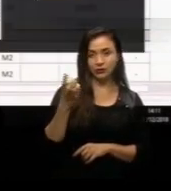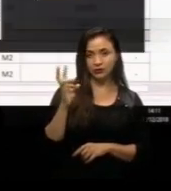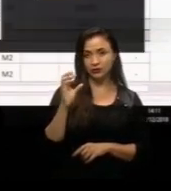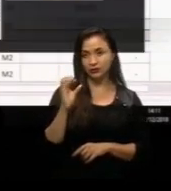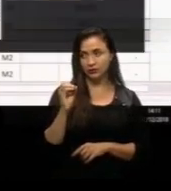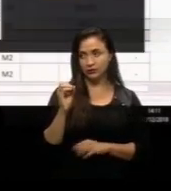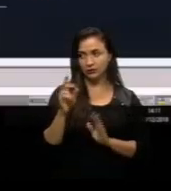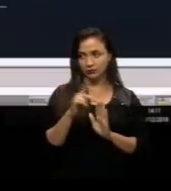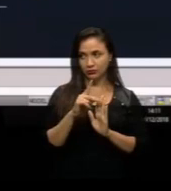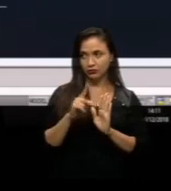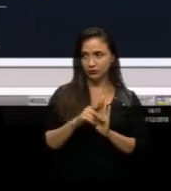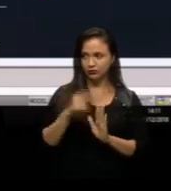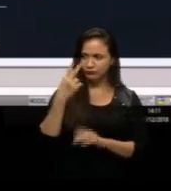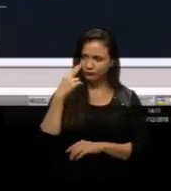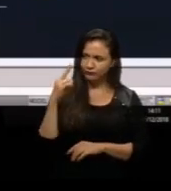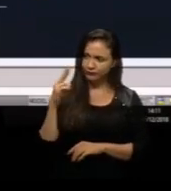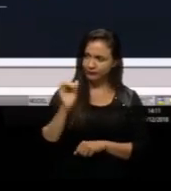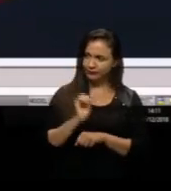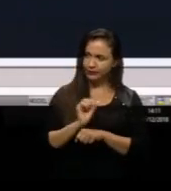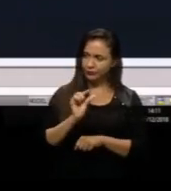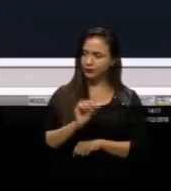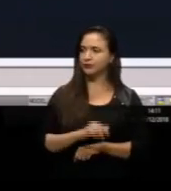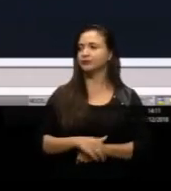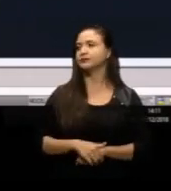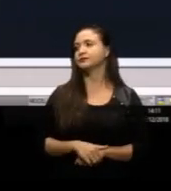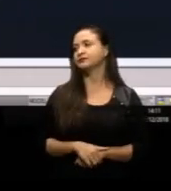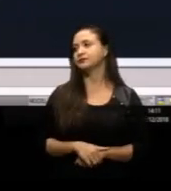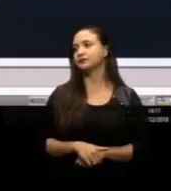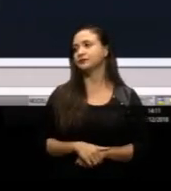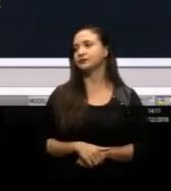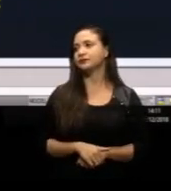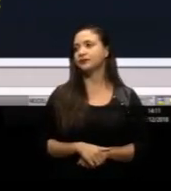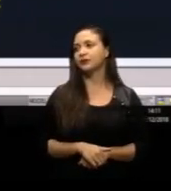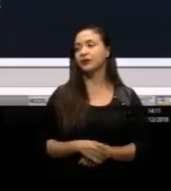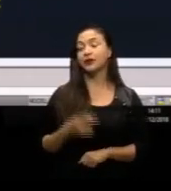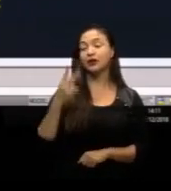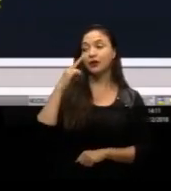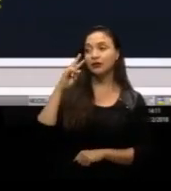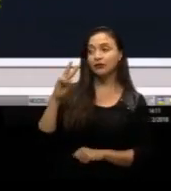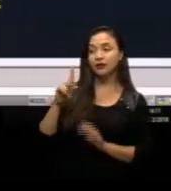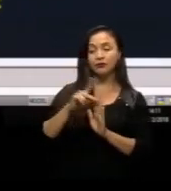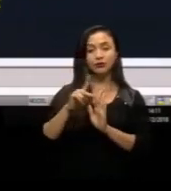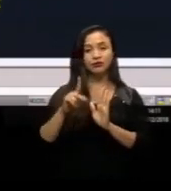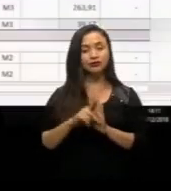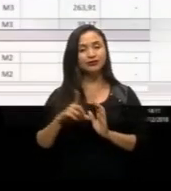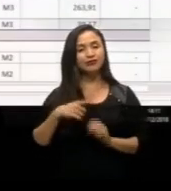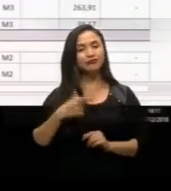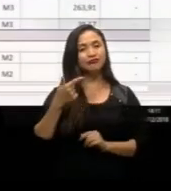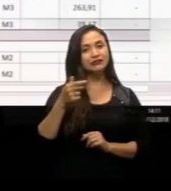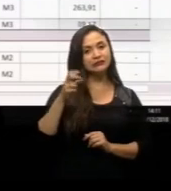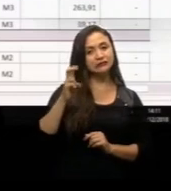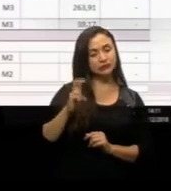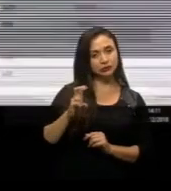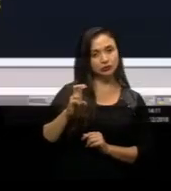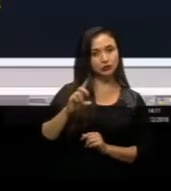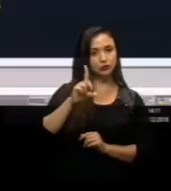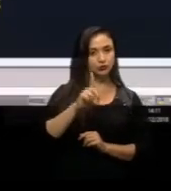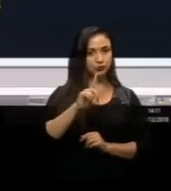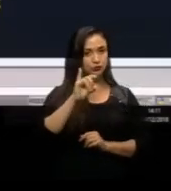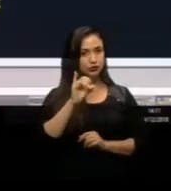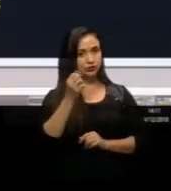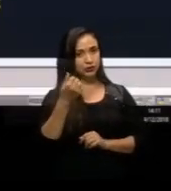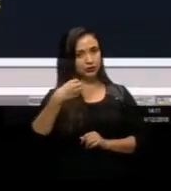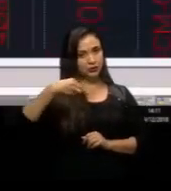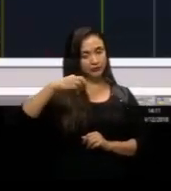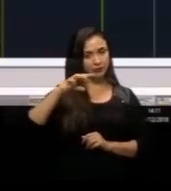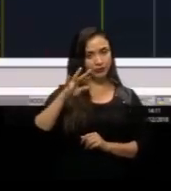no projeto ele fala, vamos ver aqui. No projeto ele fala que tem 25 ó, de diâmetro, certo? A estaca tem 30, que